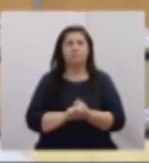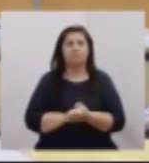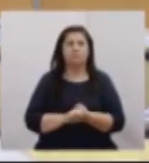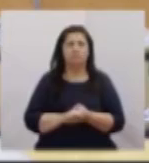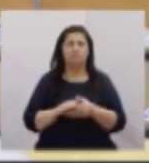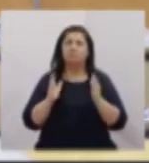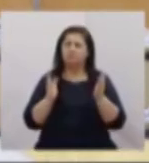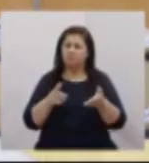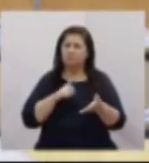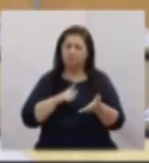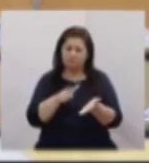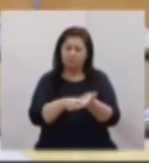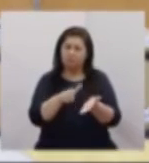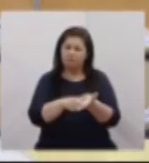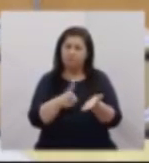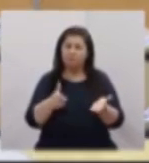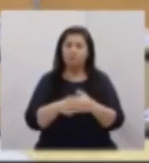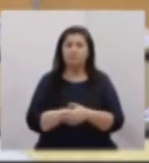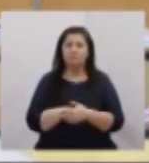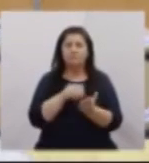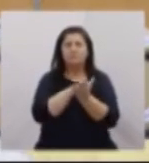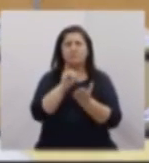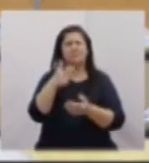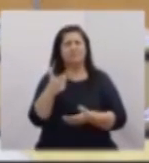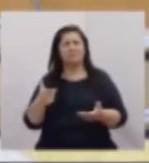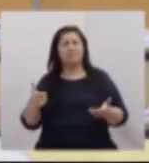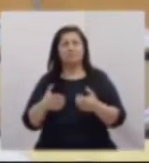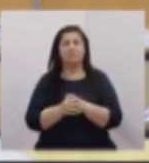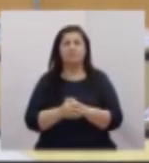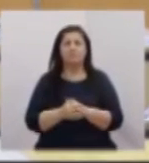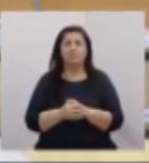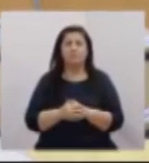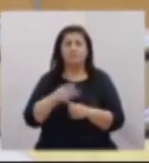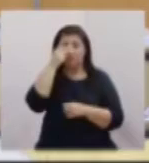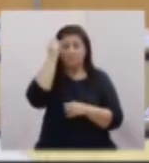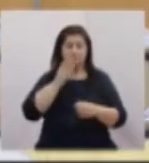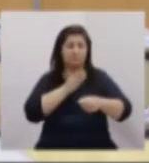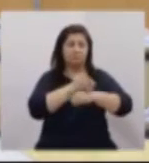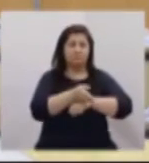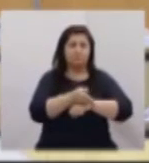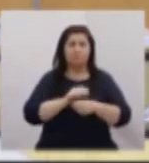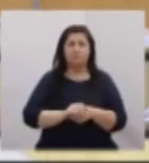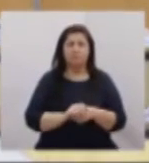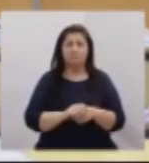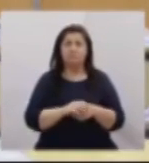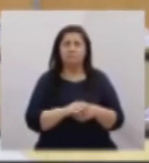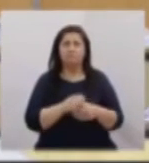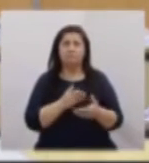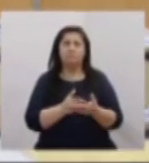meu boletinho. Jacareí não aderiu ao sistema ainda. Os munícipes entram, aperta, aparece lá, o